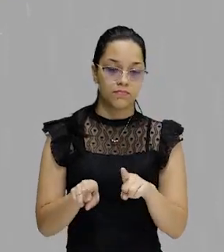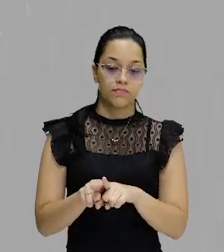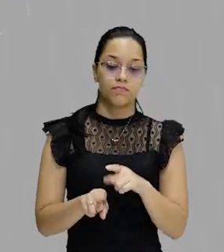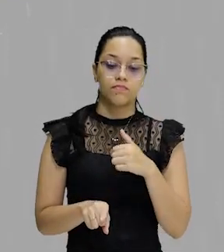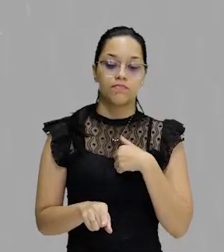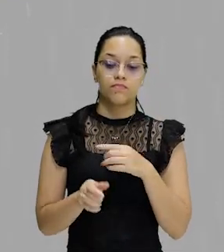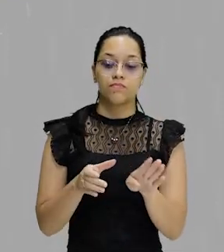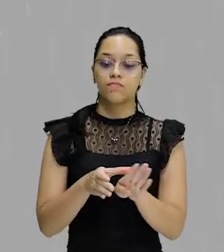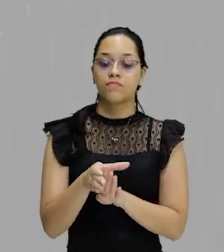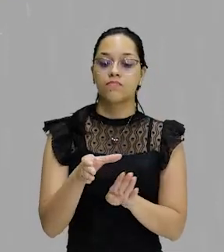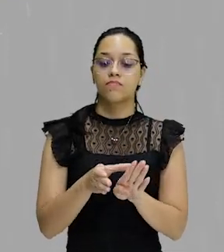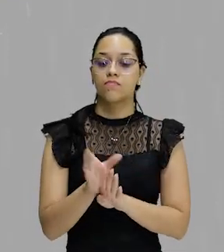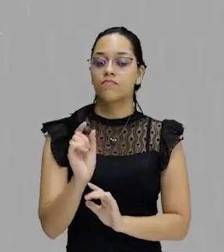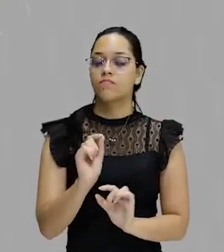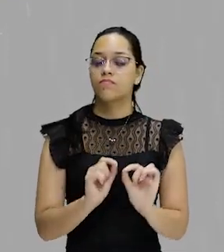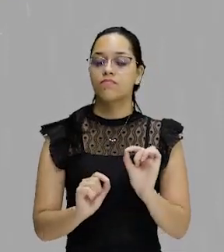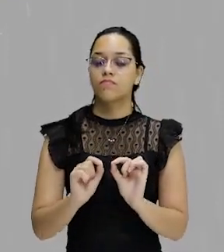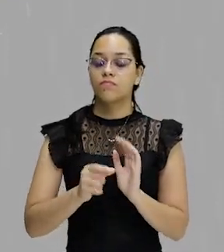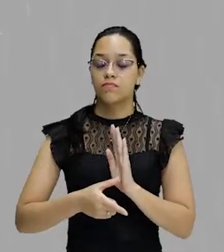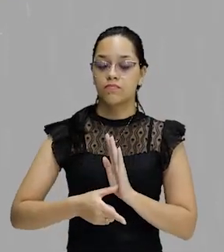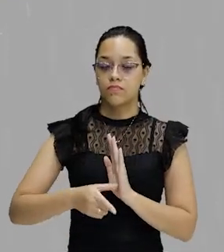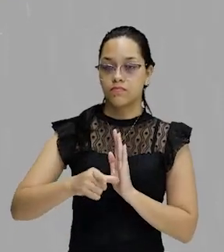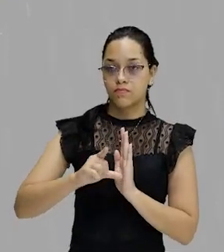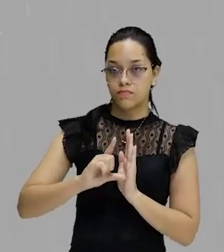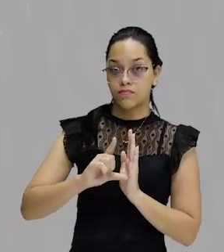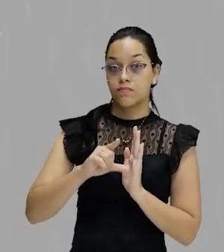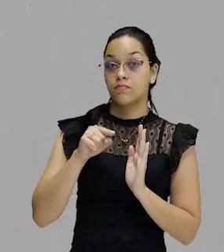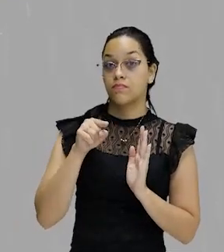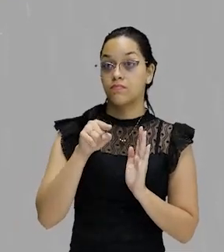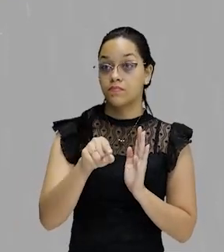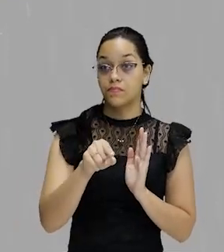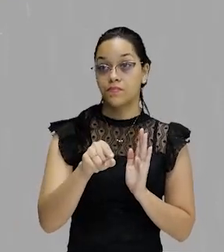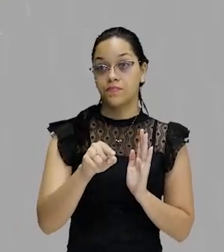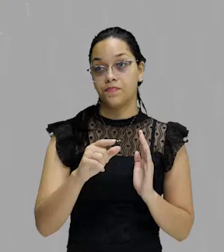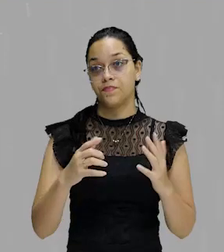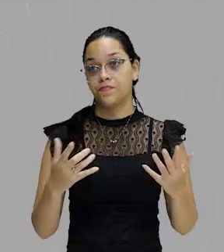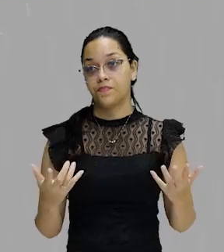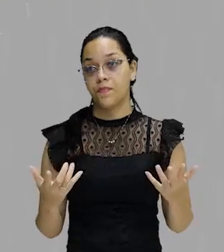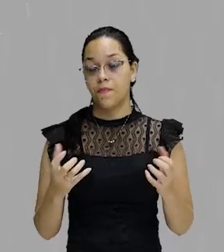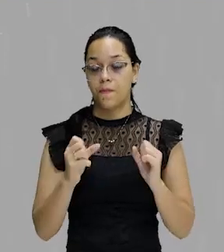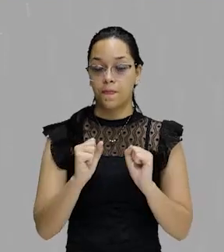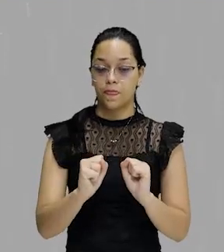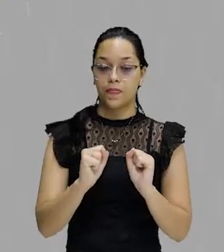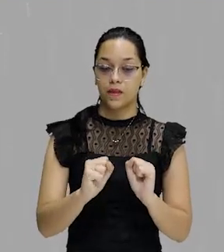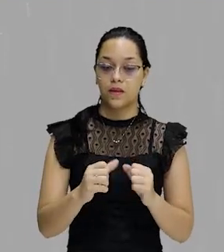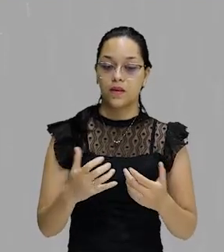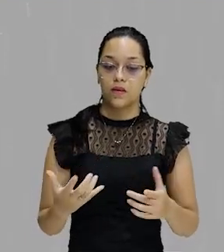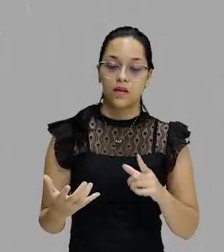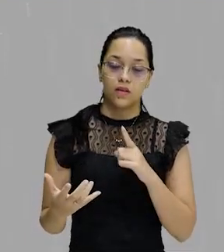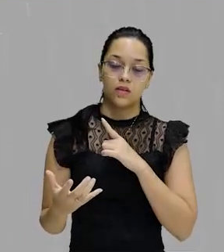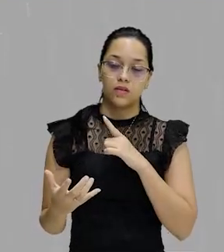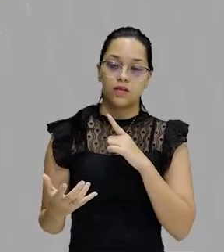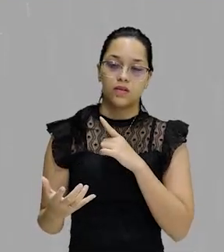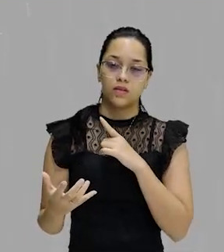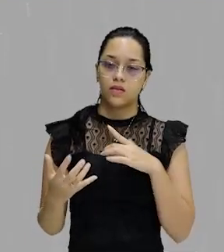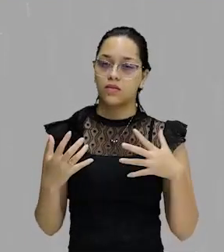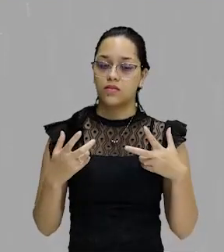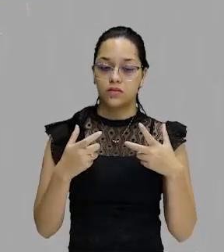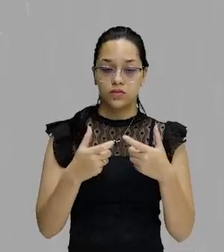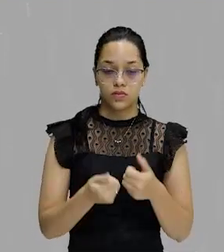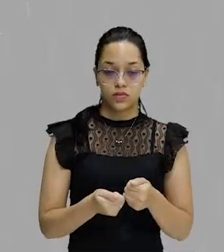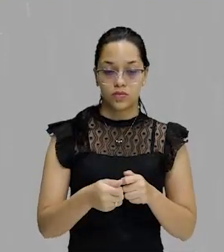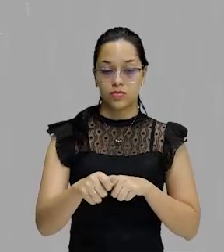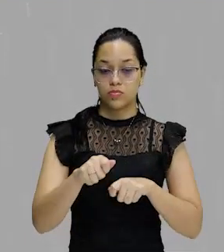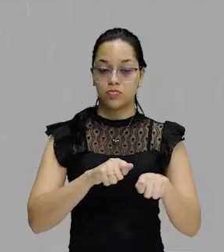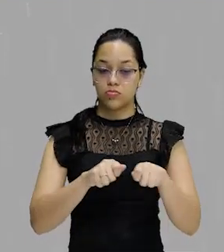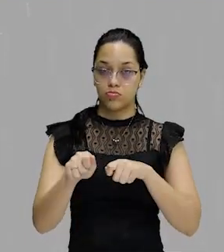recomendo sempre que antes de você poder ter o total